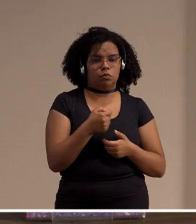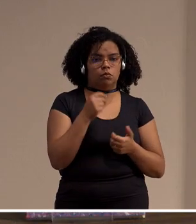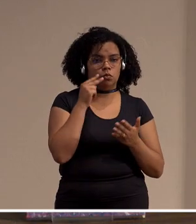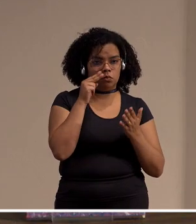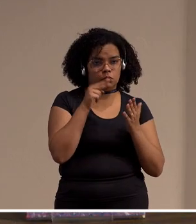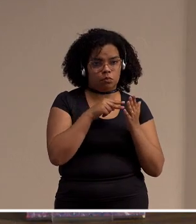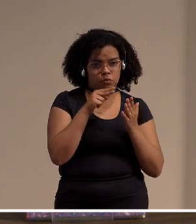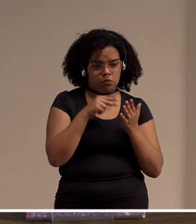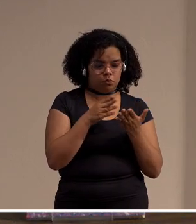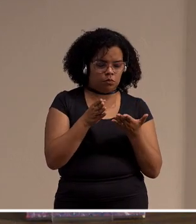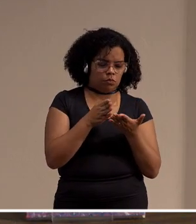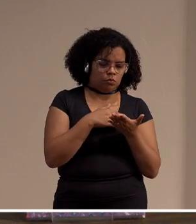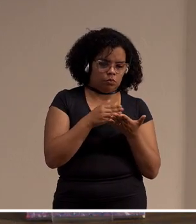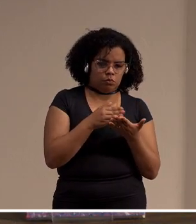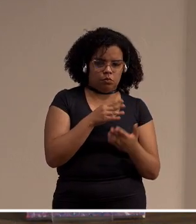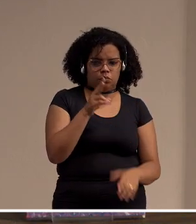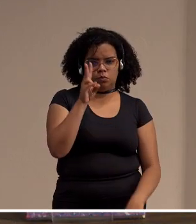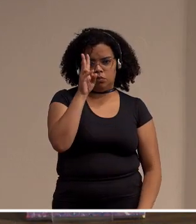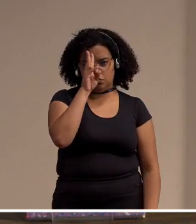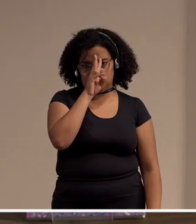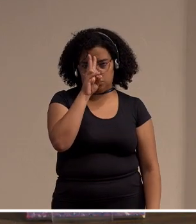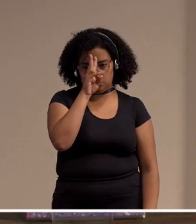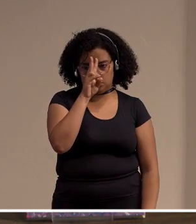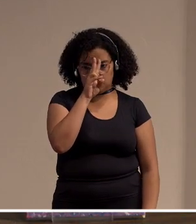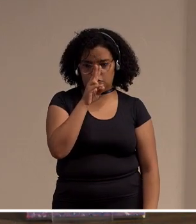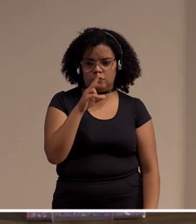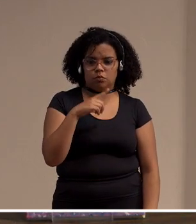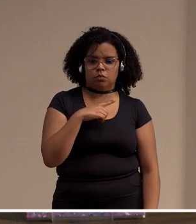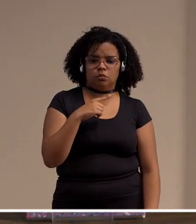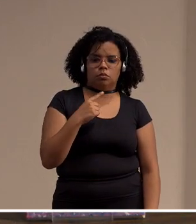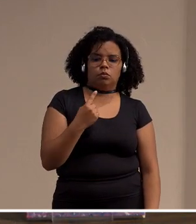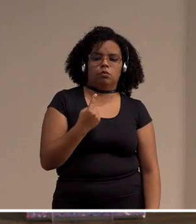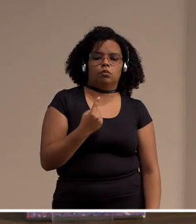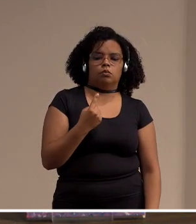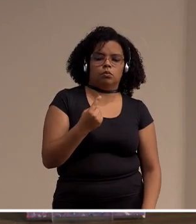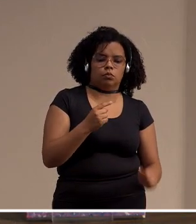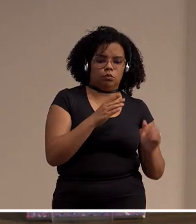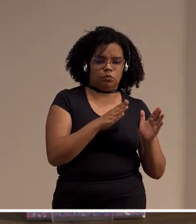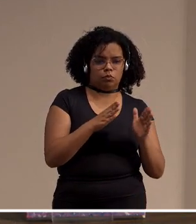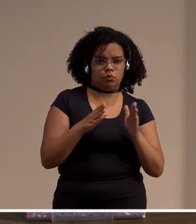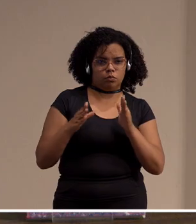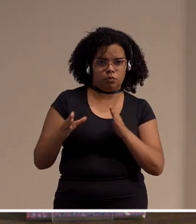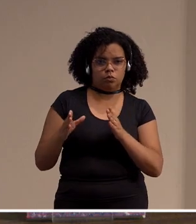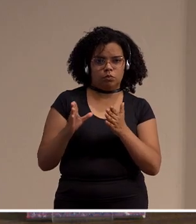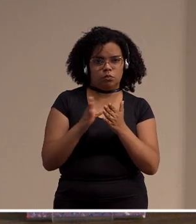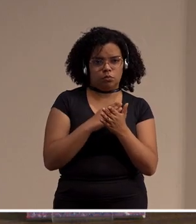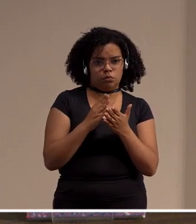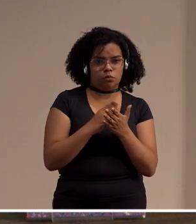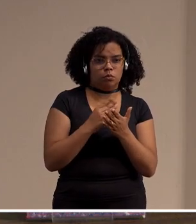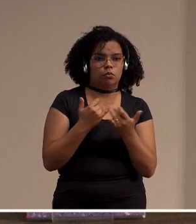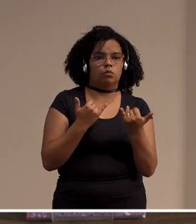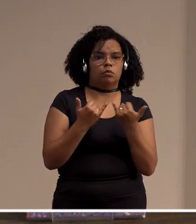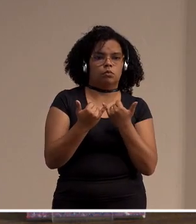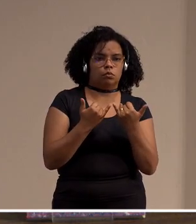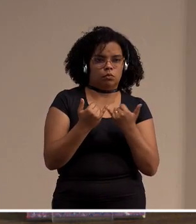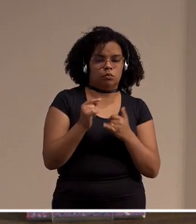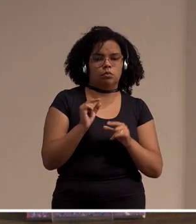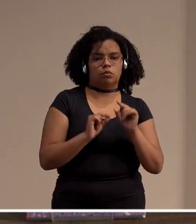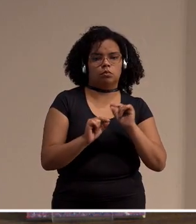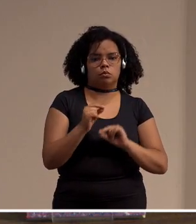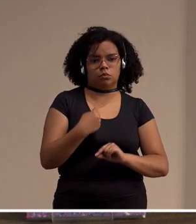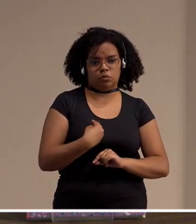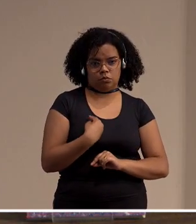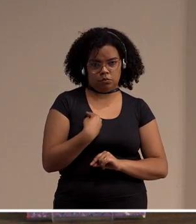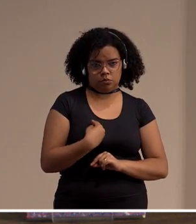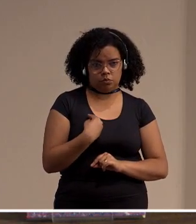e fiquei lembrando, tem uma das sequências do livro que parece, de alguma forma, que a gente viveu uma discussão recente